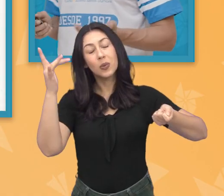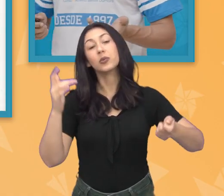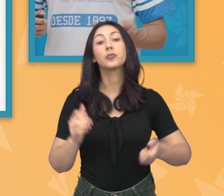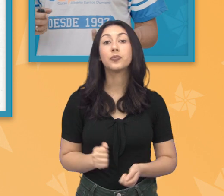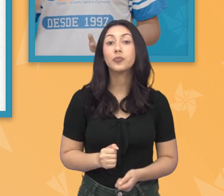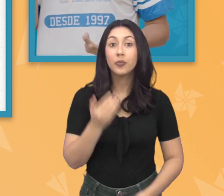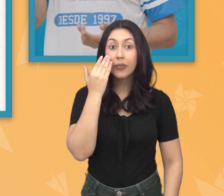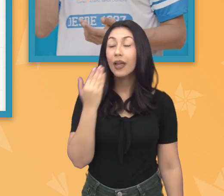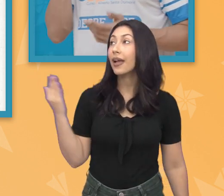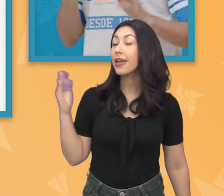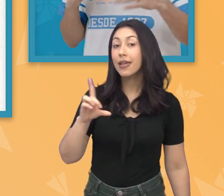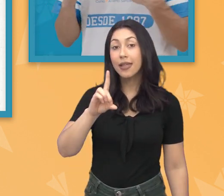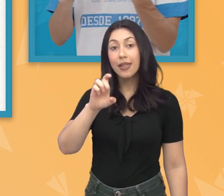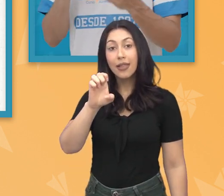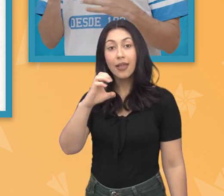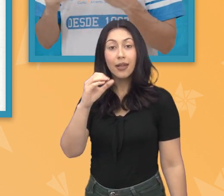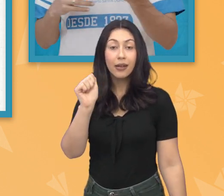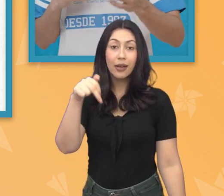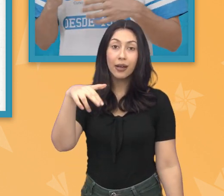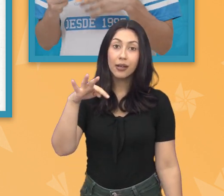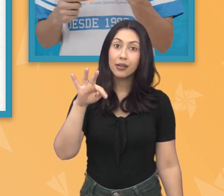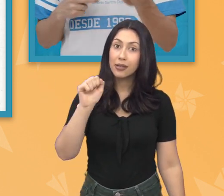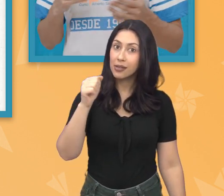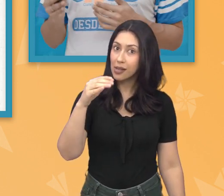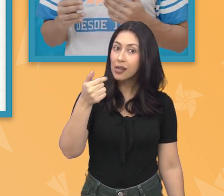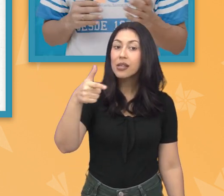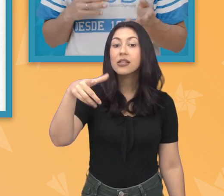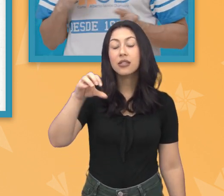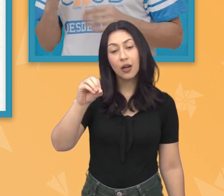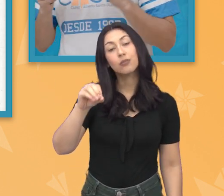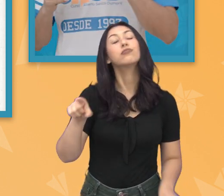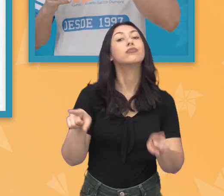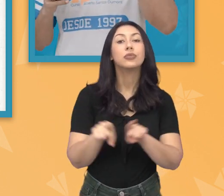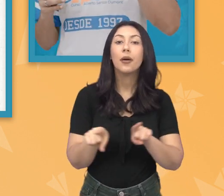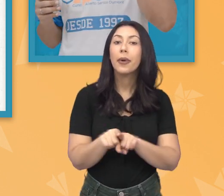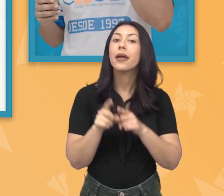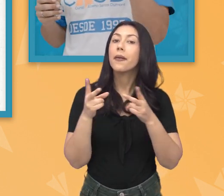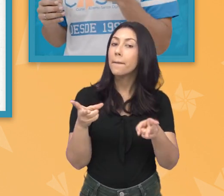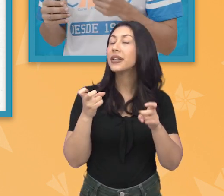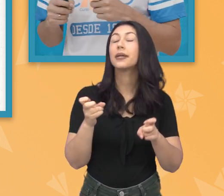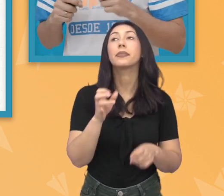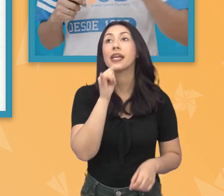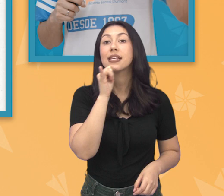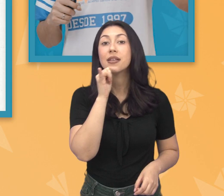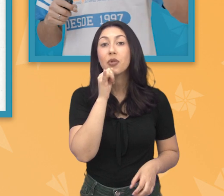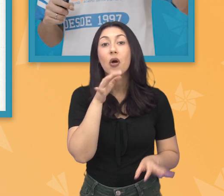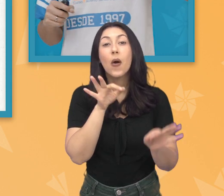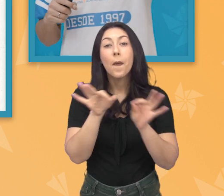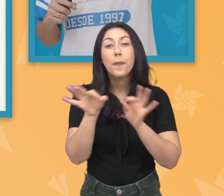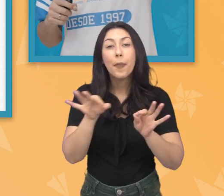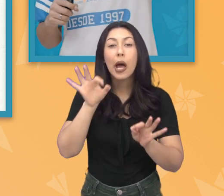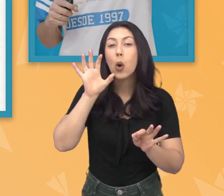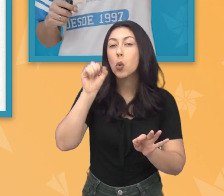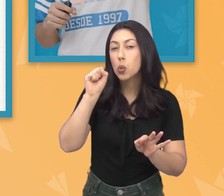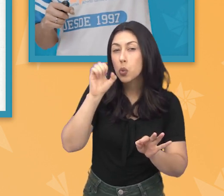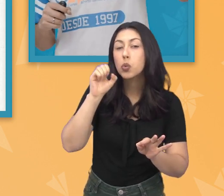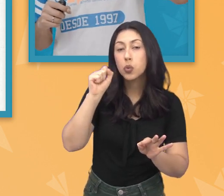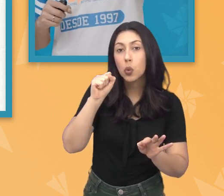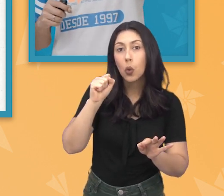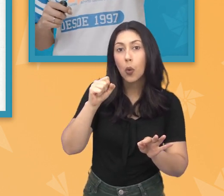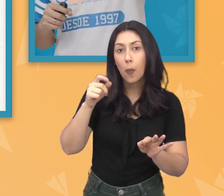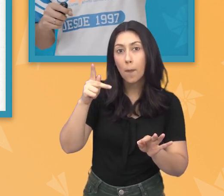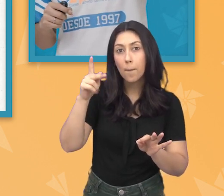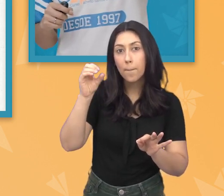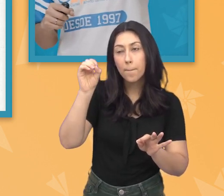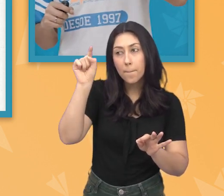A decantação, essa também aparece bastante, a gente percebe ela bastante, às vezes quando a gente faz um suco em pó, às vezes a gente não mistura direito, a gente